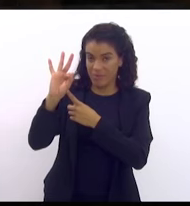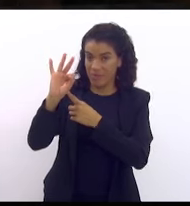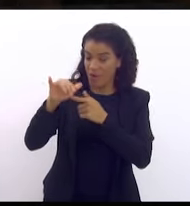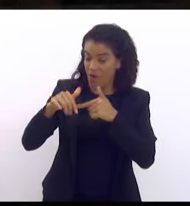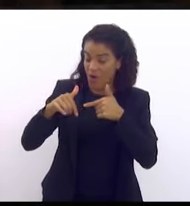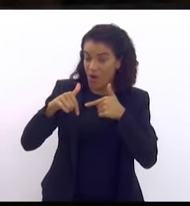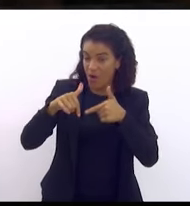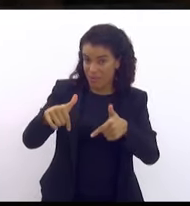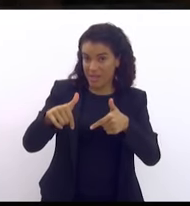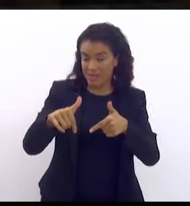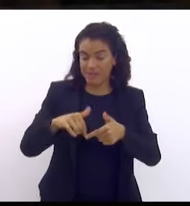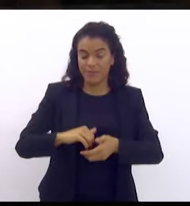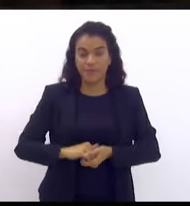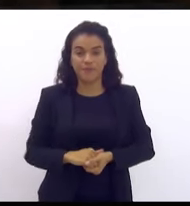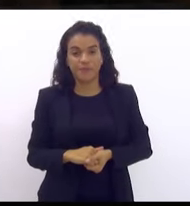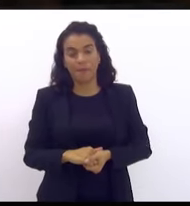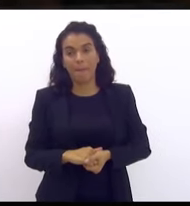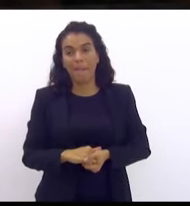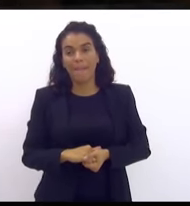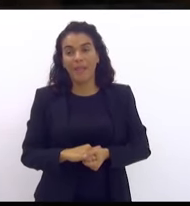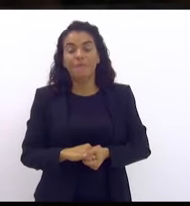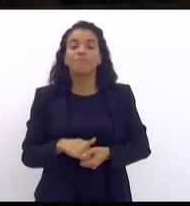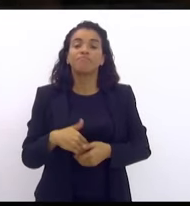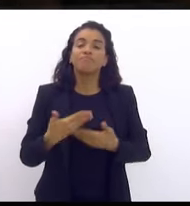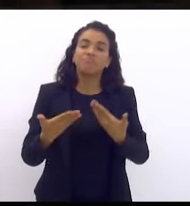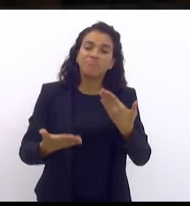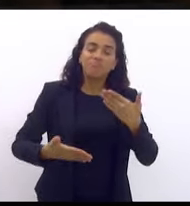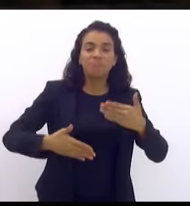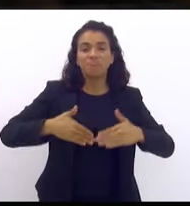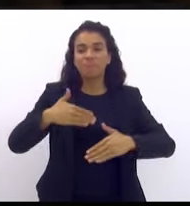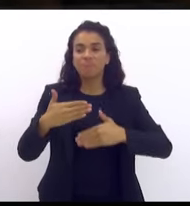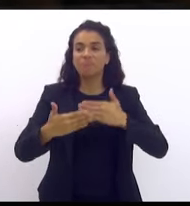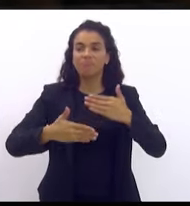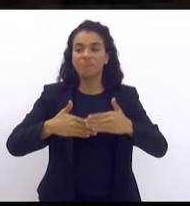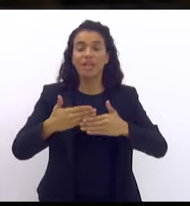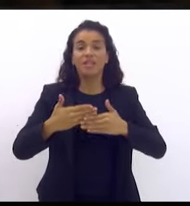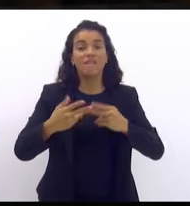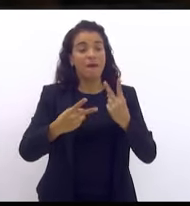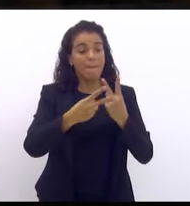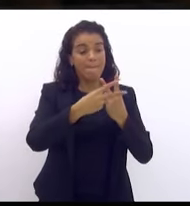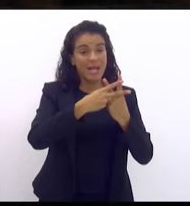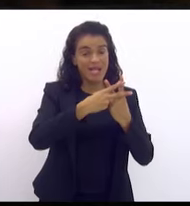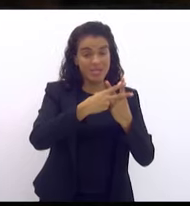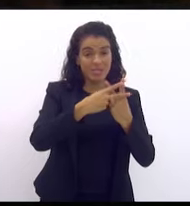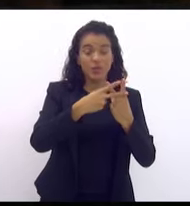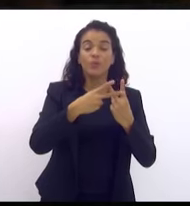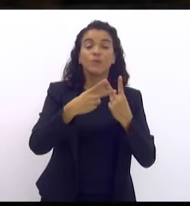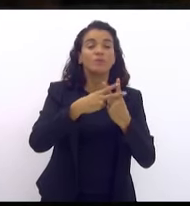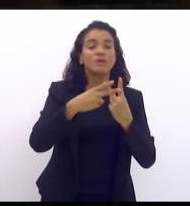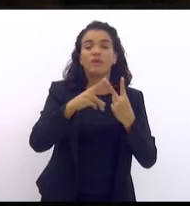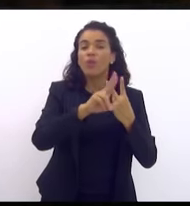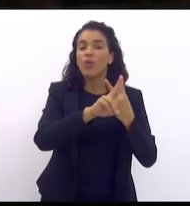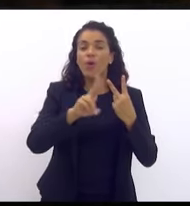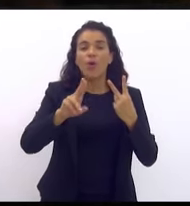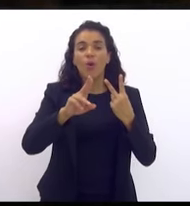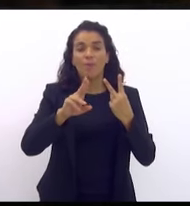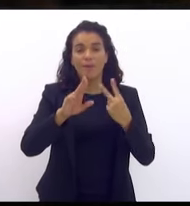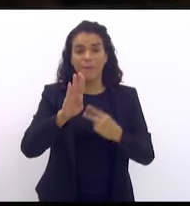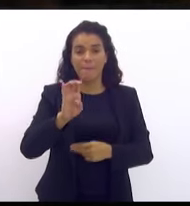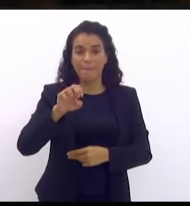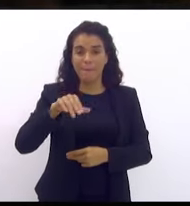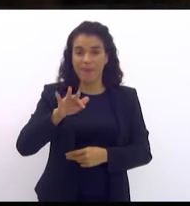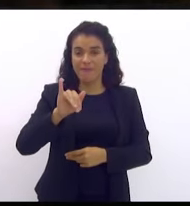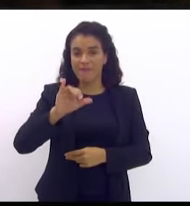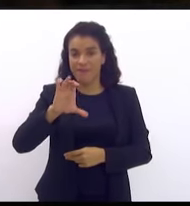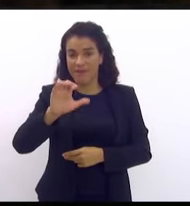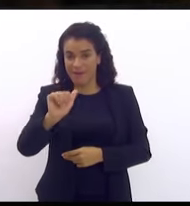Operação Dinastia. Desde então, estava no presídio Frederico Marques, em Benfica,